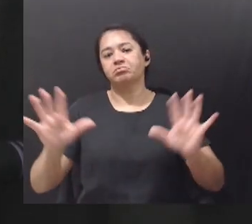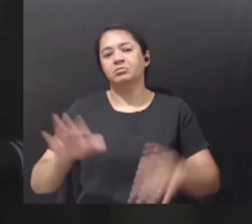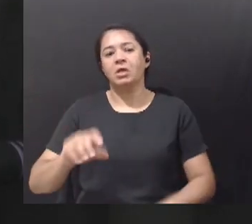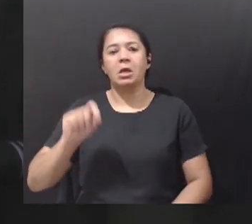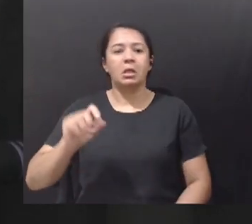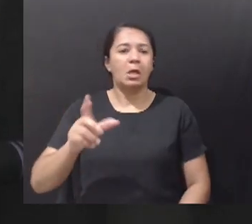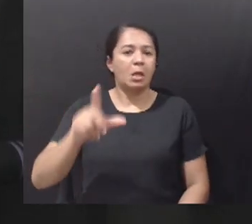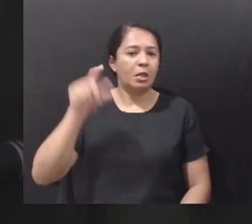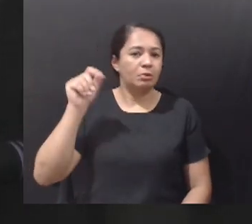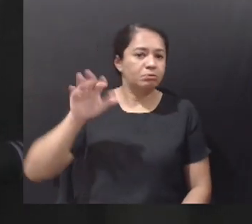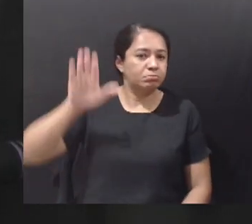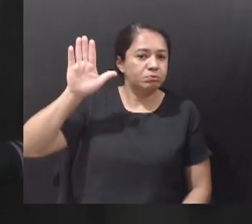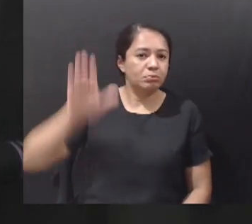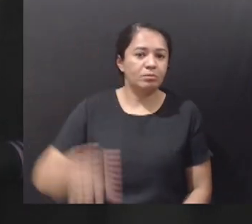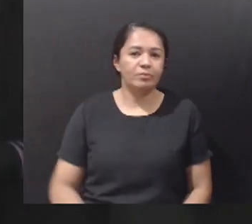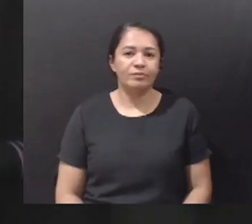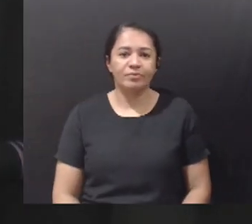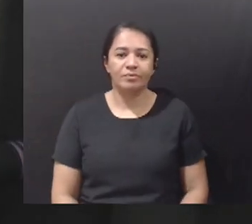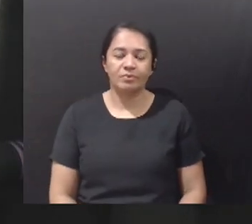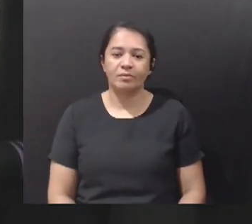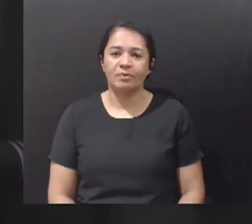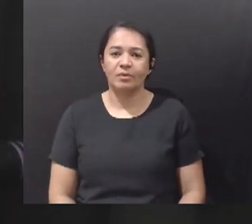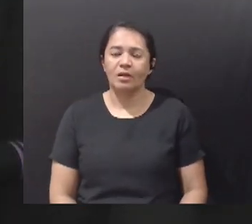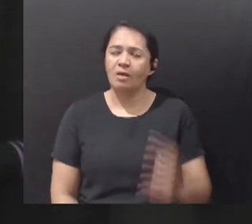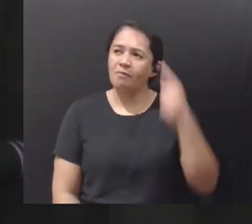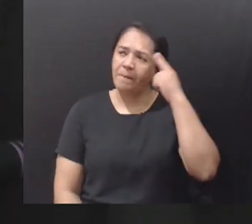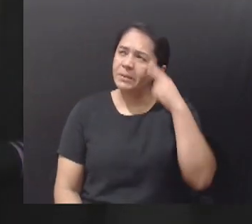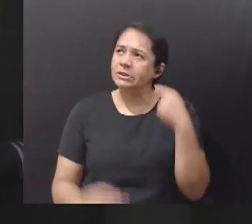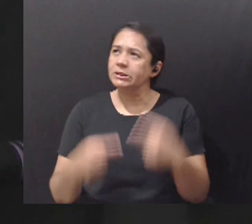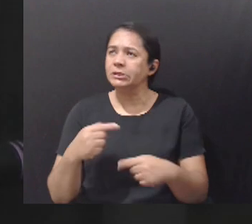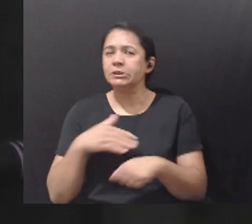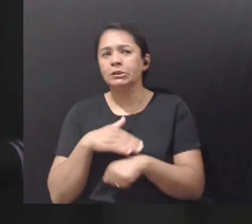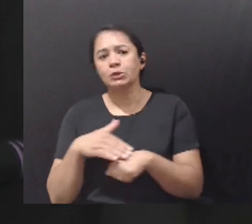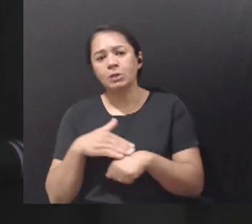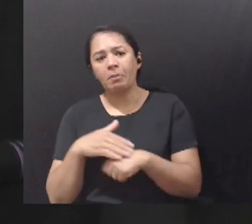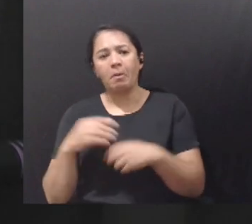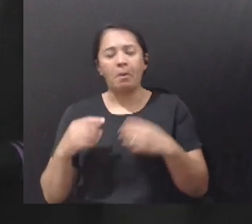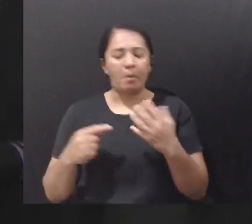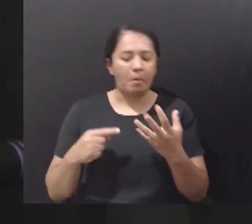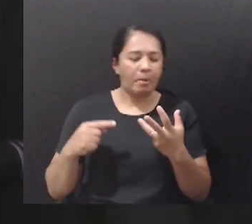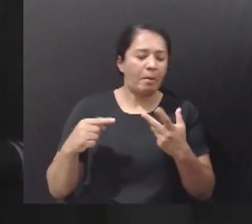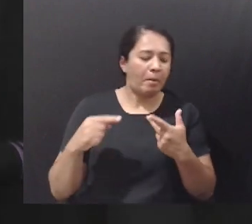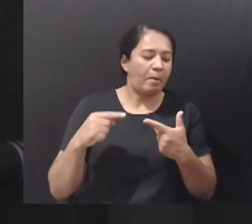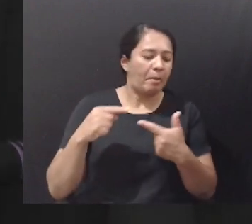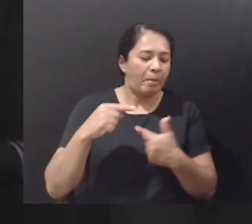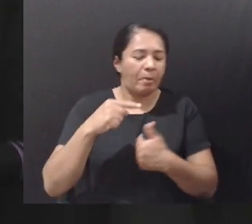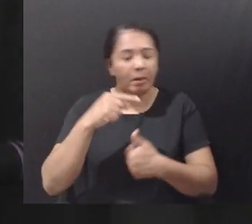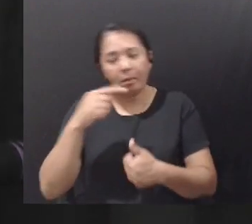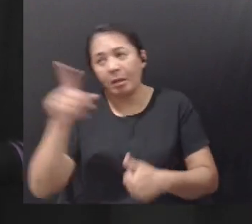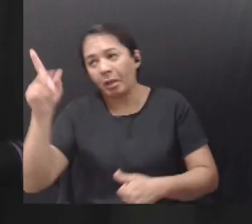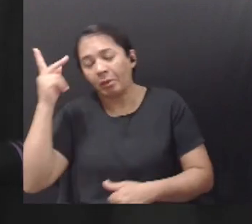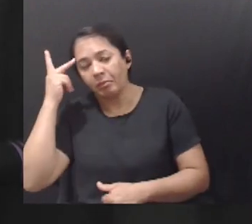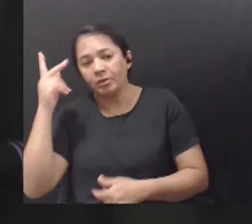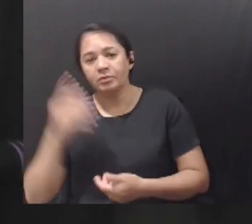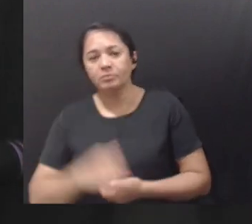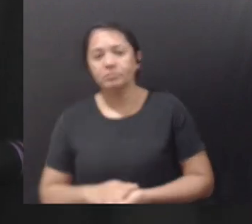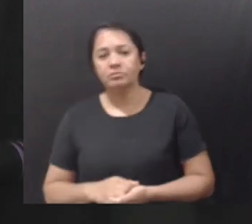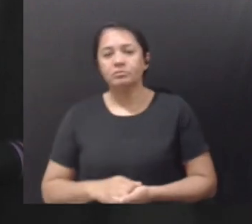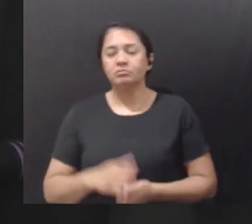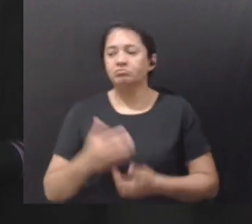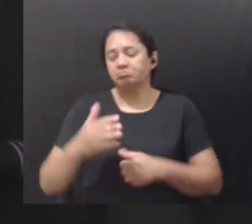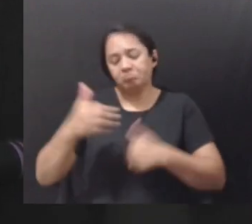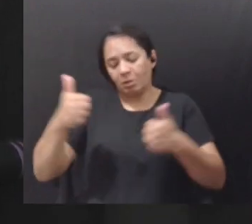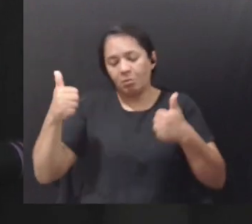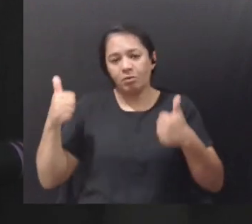quê. Não, vamos pensar, vamos discutir na executiva, vamos discutir no partido, vamos discutir em São Paulo. Falei, tá bom, discutam, sejam